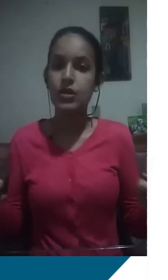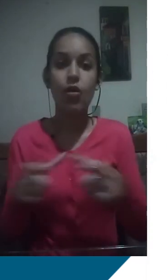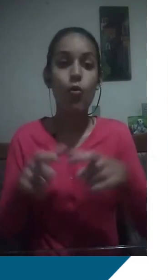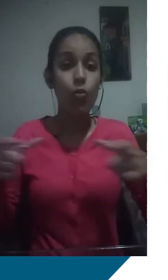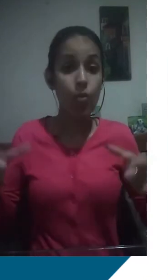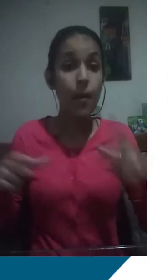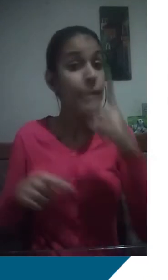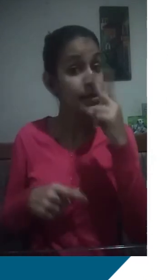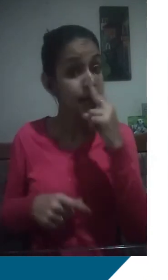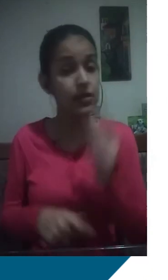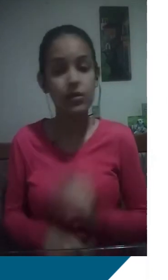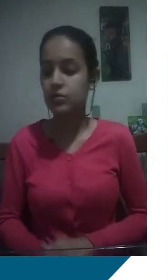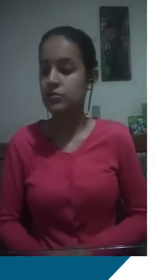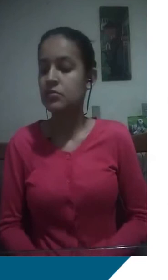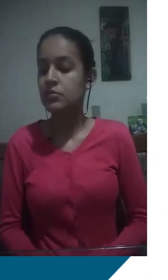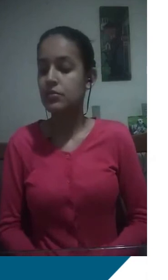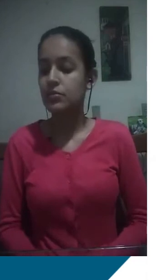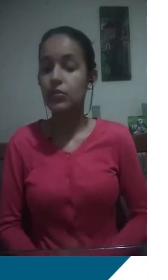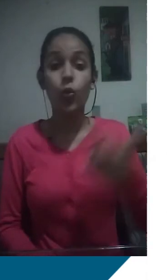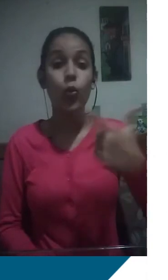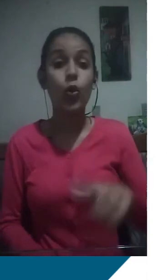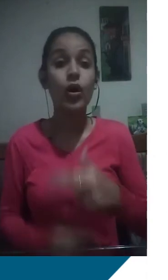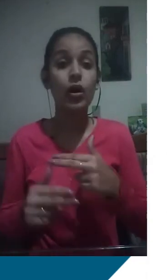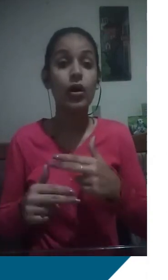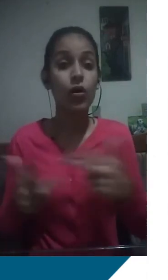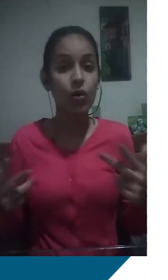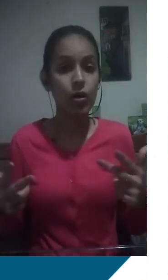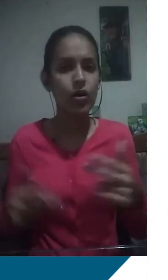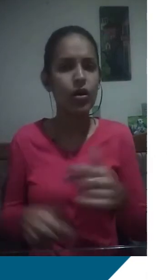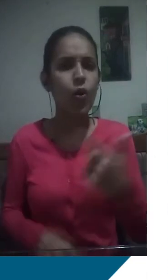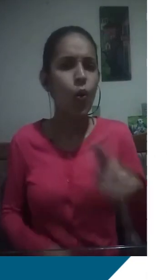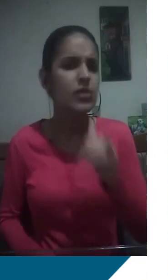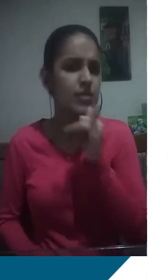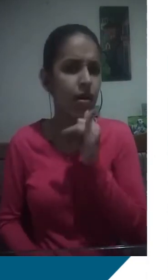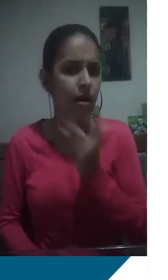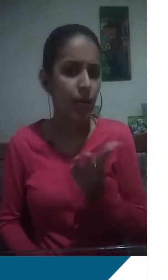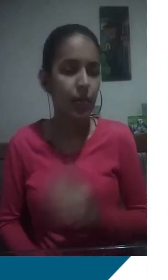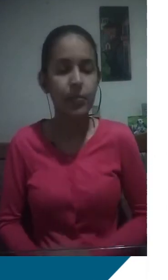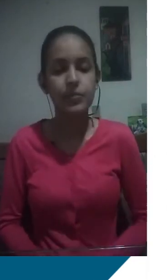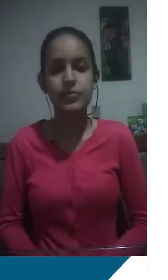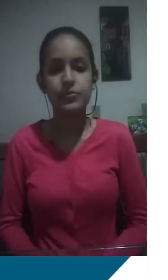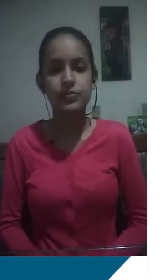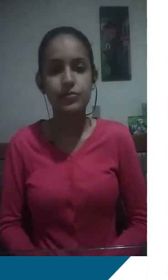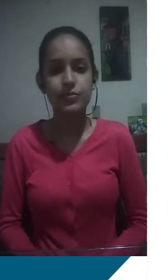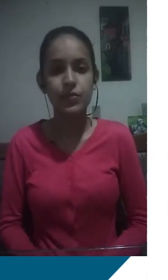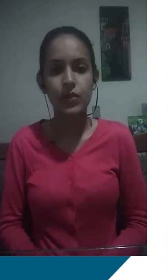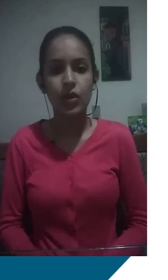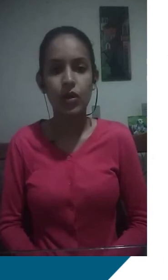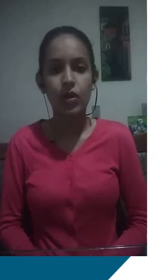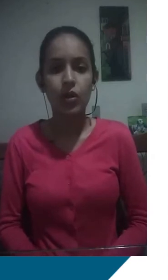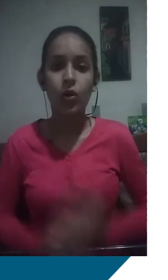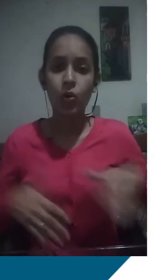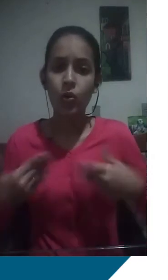quando você vai no dentista, né? O dentista, ele pode colocar essa massinha aqui no seu dente, né? Imagina o seguinte, você